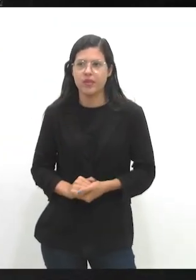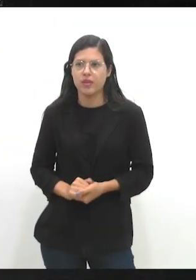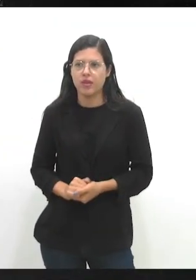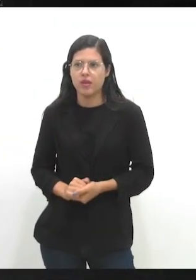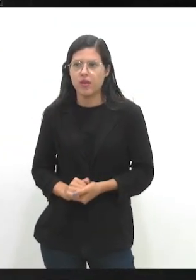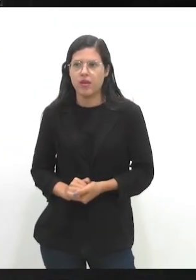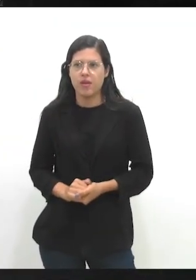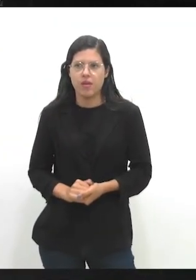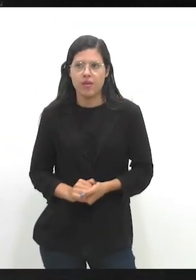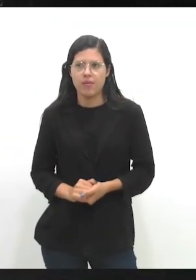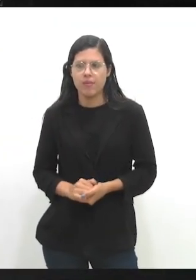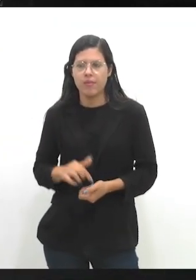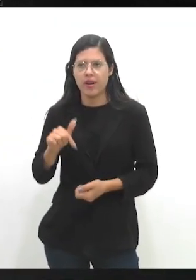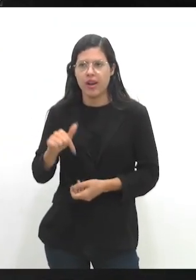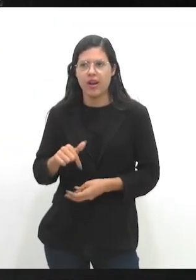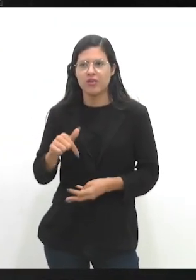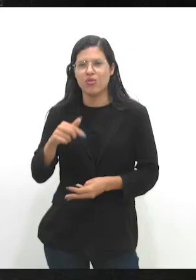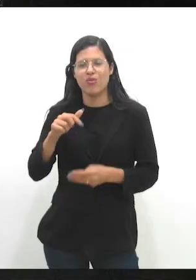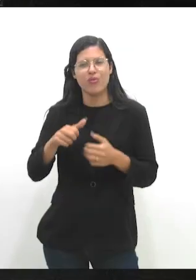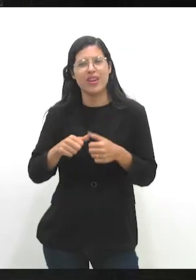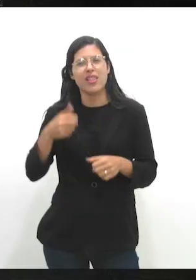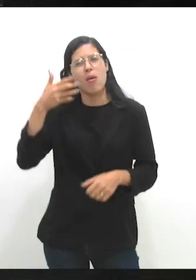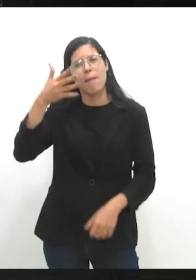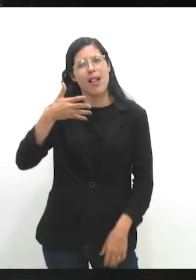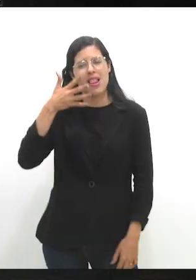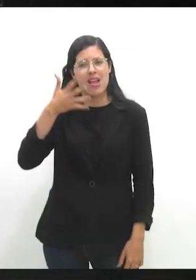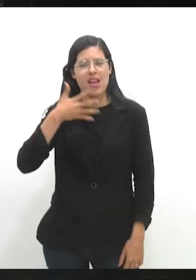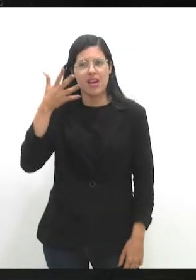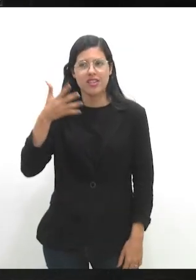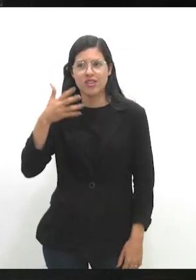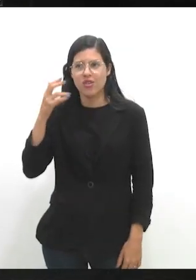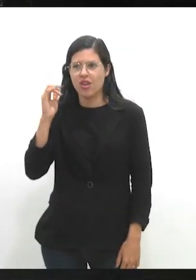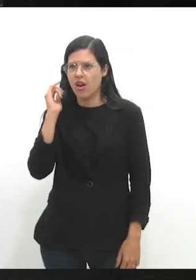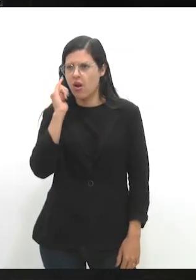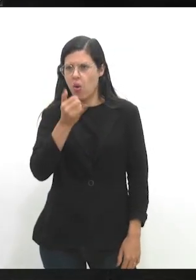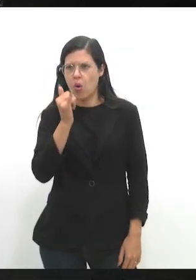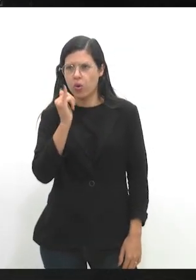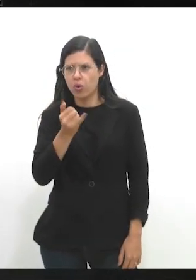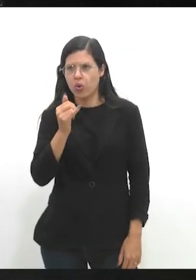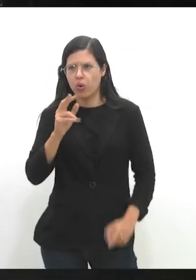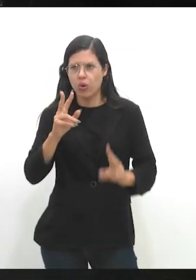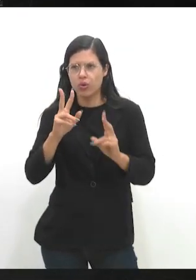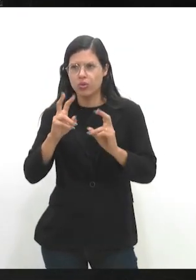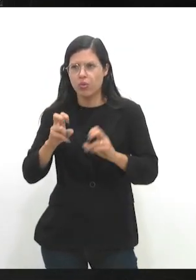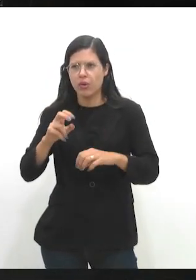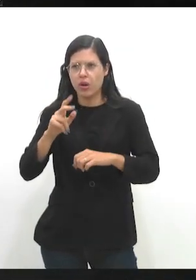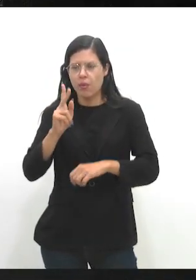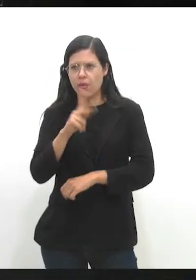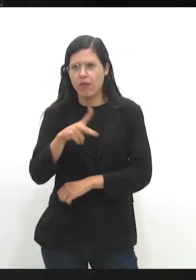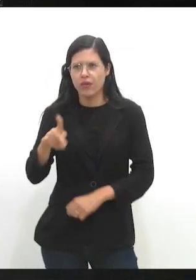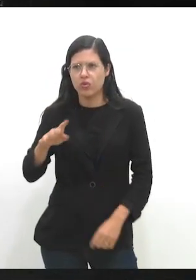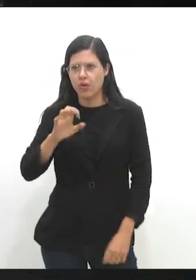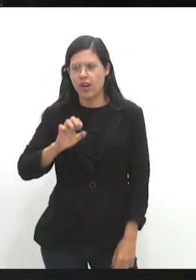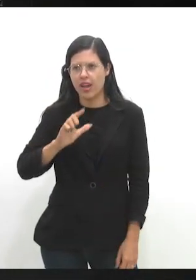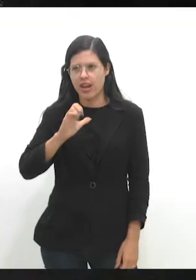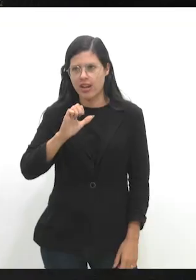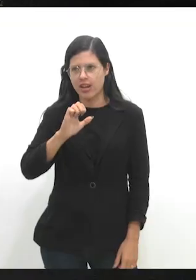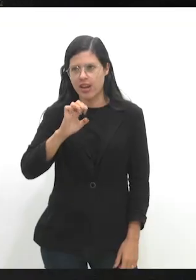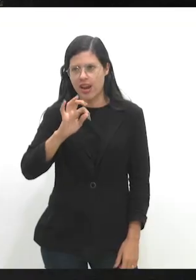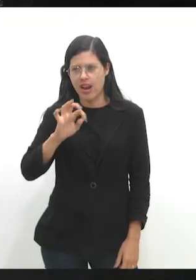não sair justamente da coisa da palestra. Aí, quando ele contou a coisa da professora Eliette, uma professora dele